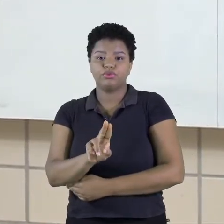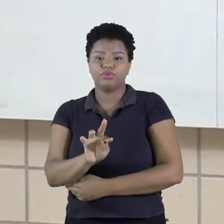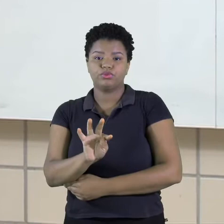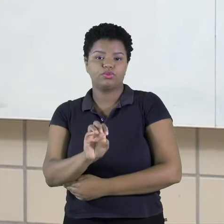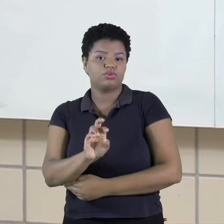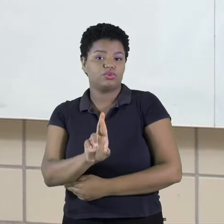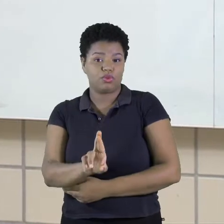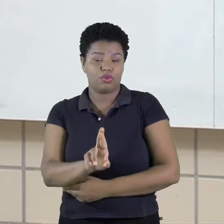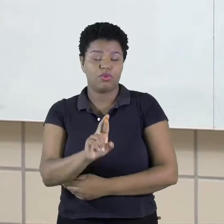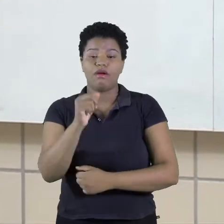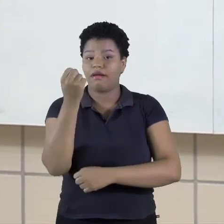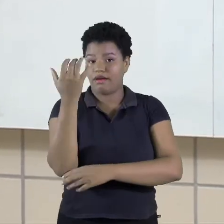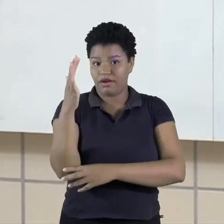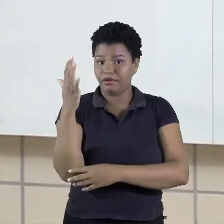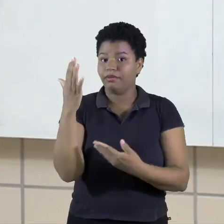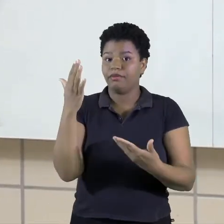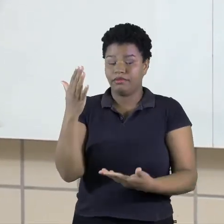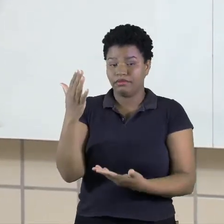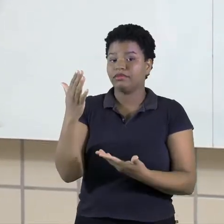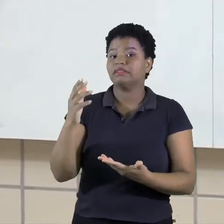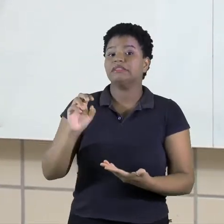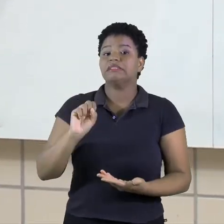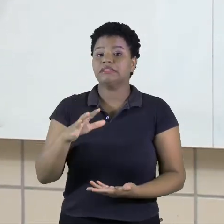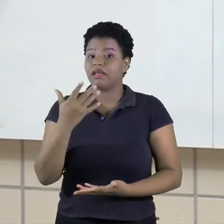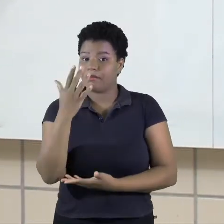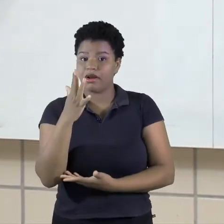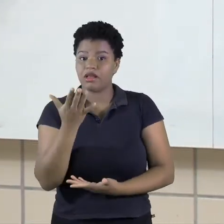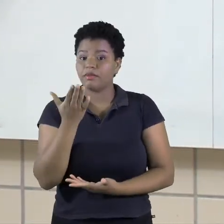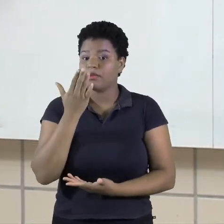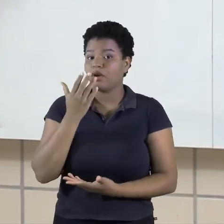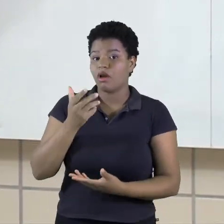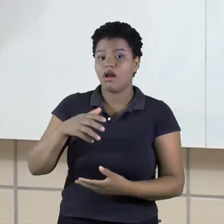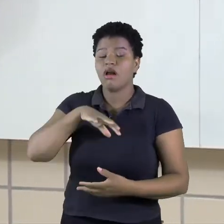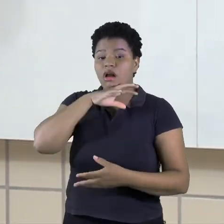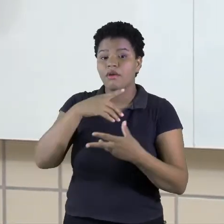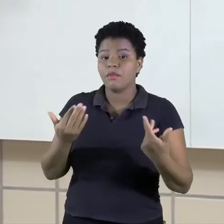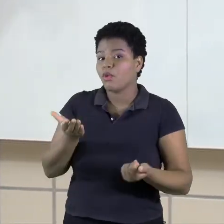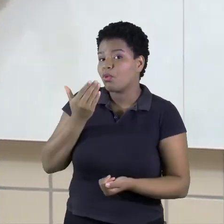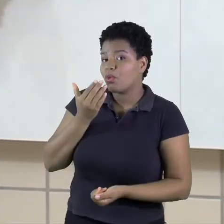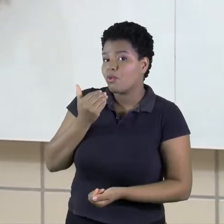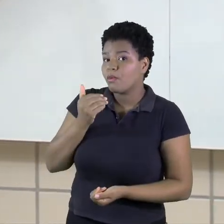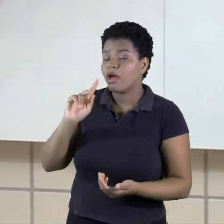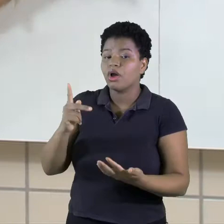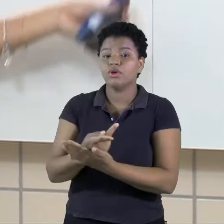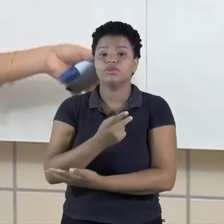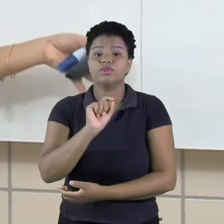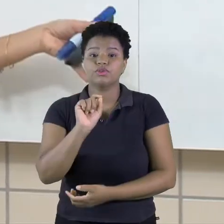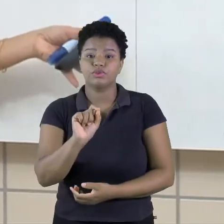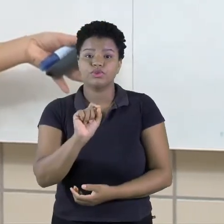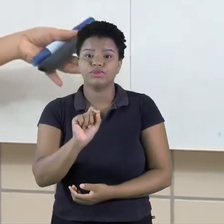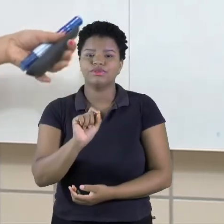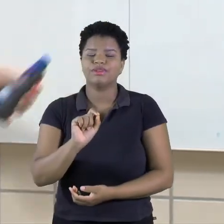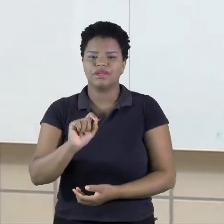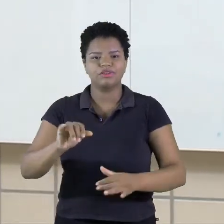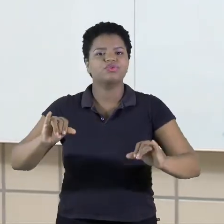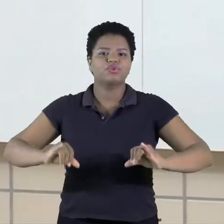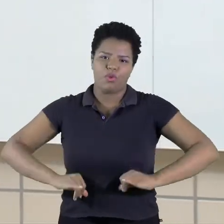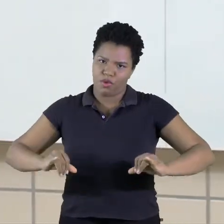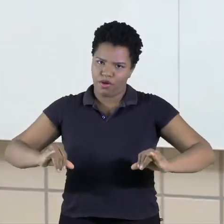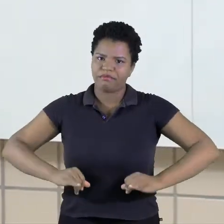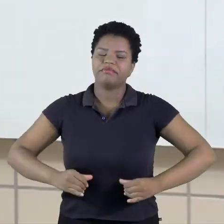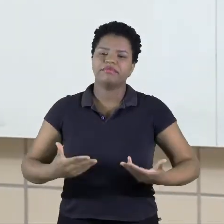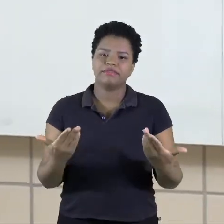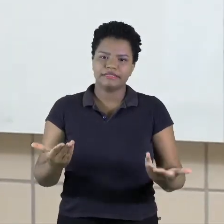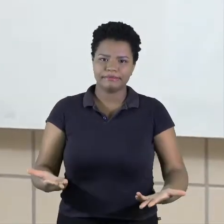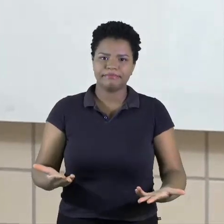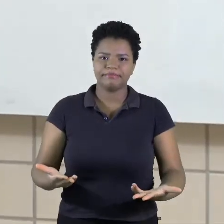se alimentar, o que acontece? Ele vai sofrer as suas consequências, né? Então vamos lá